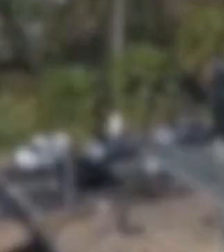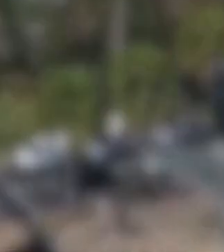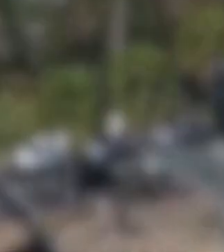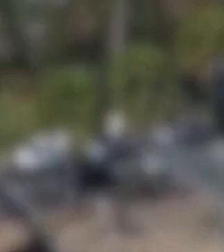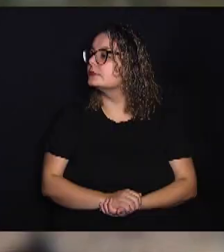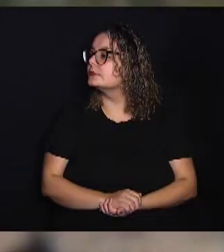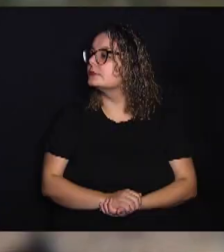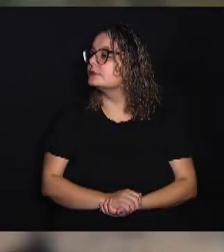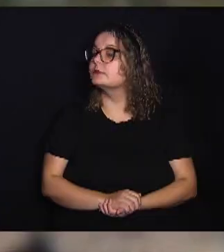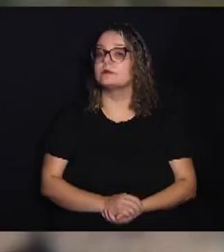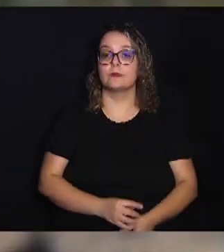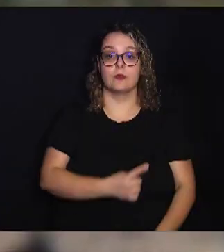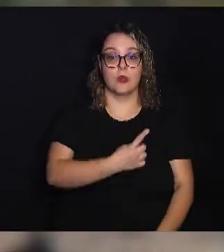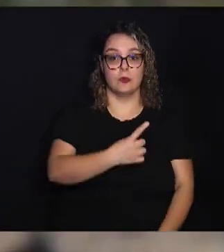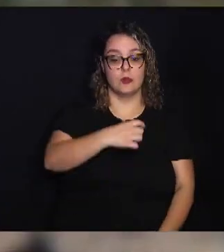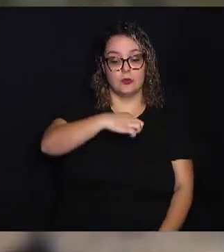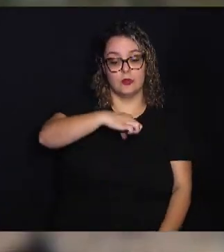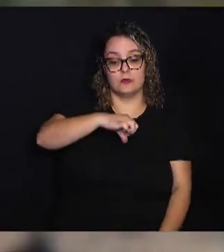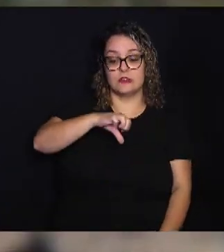Em